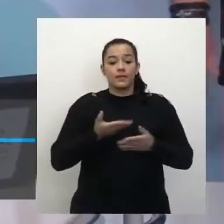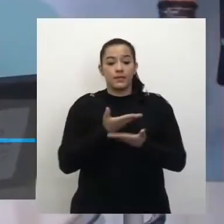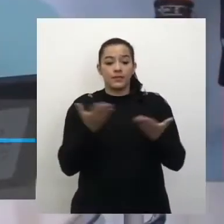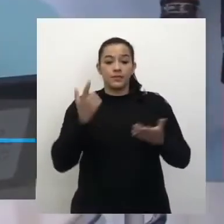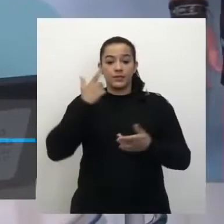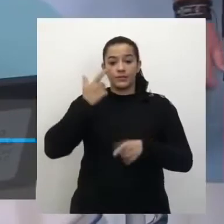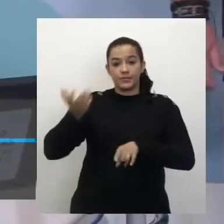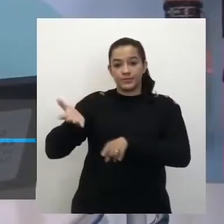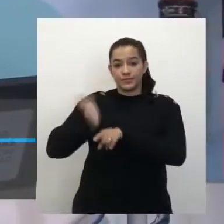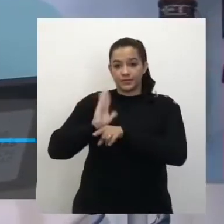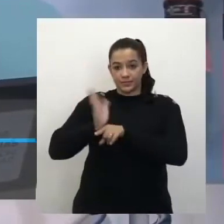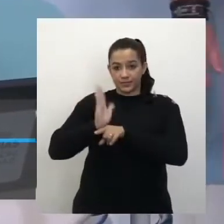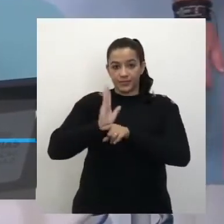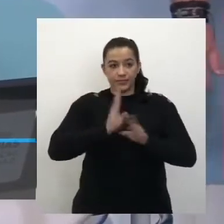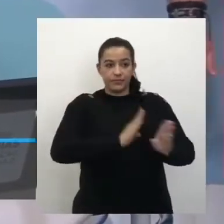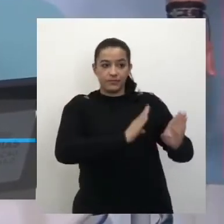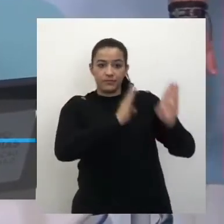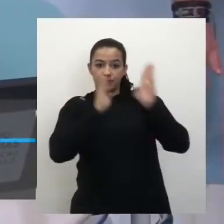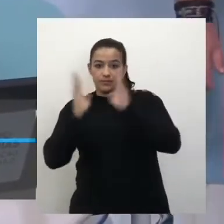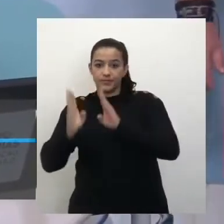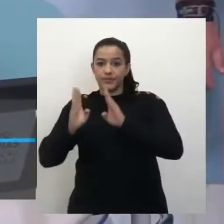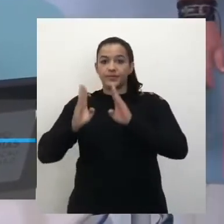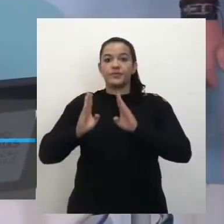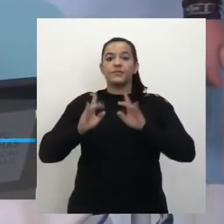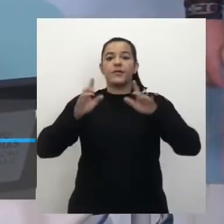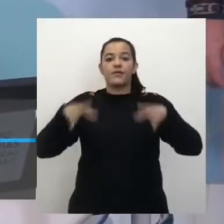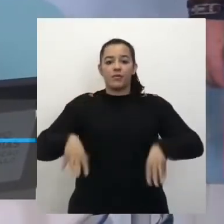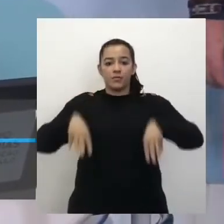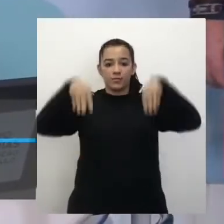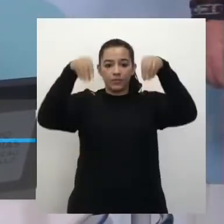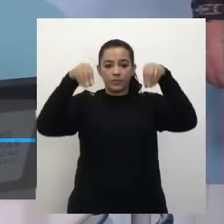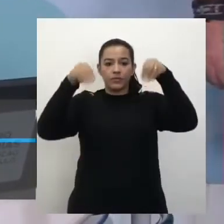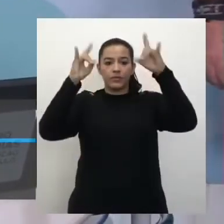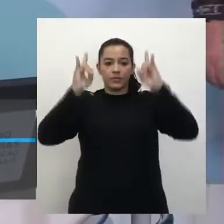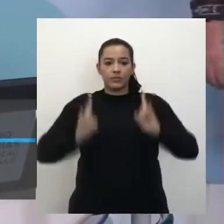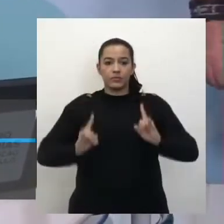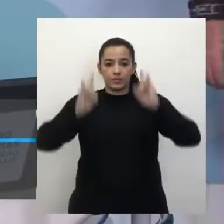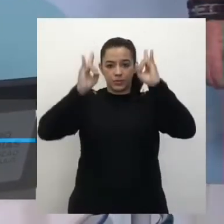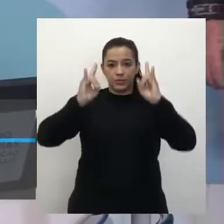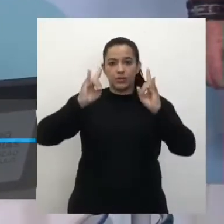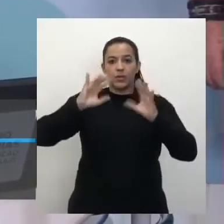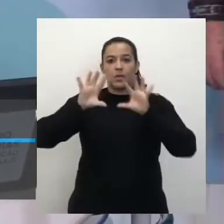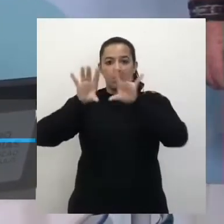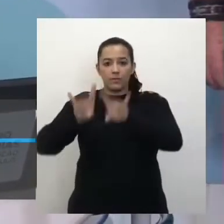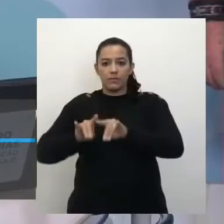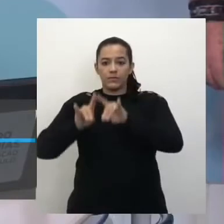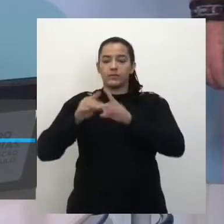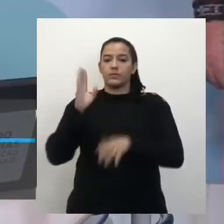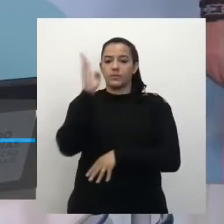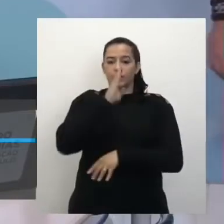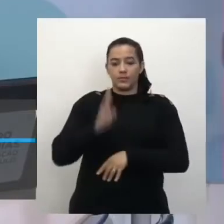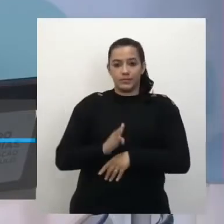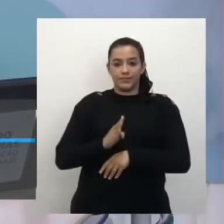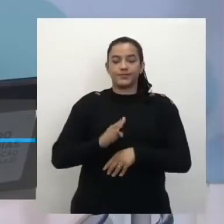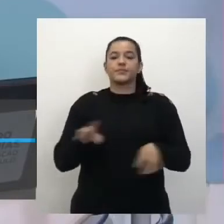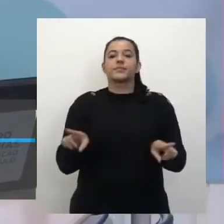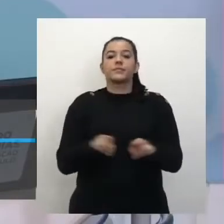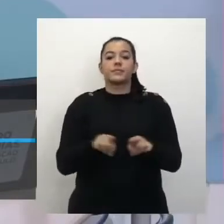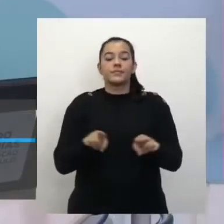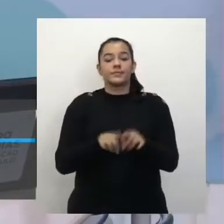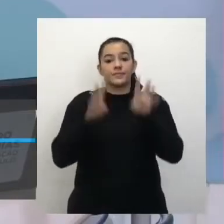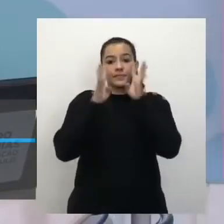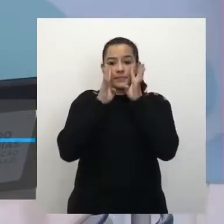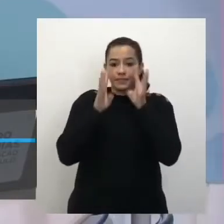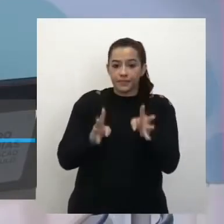o vídeo aí sobre o patrimônio imaterial do Brasil. Preste muito bem atenção, porque